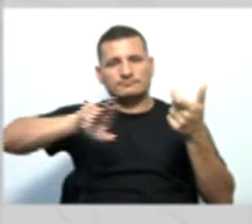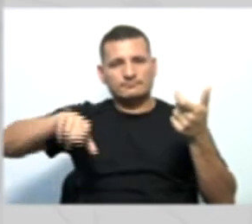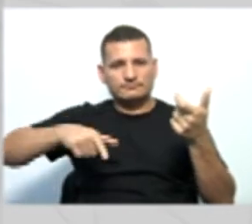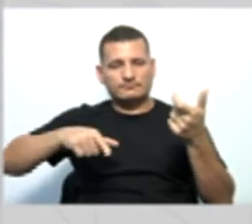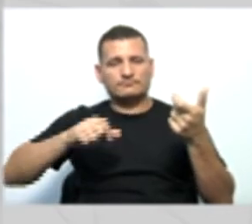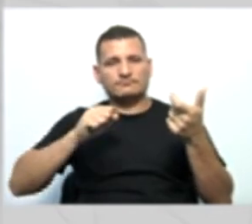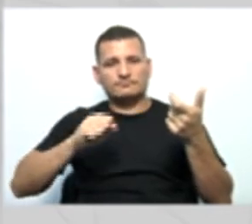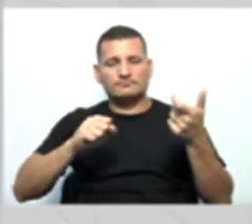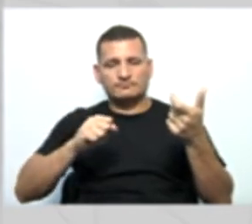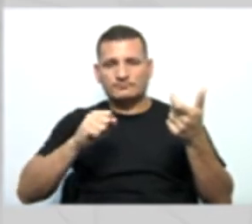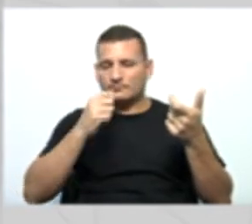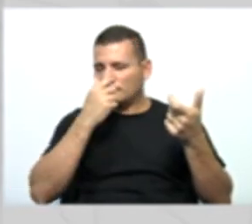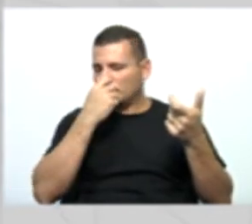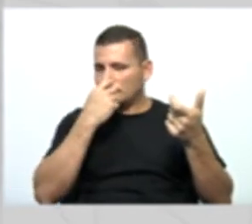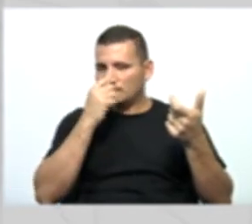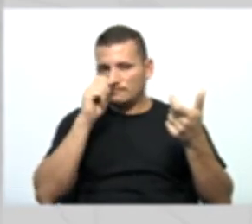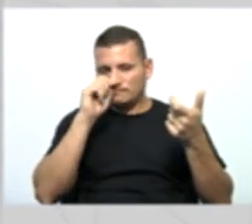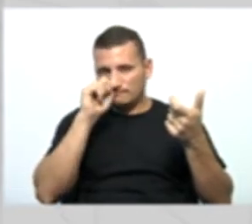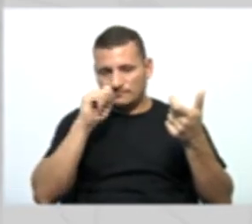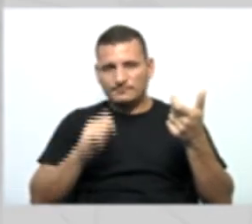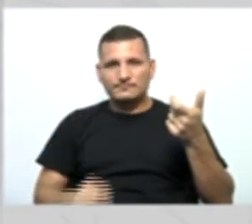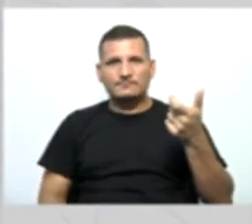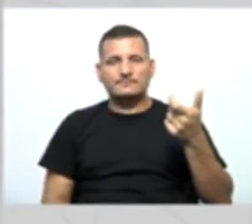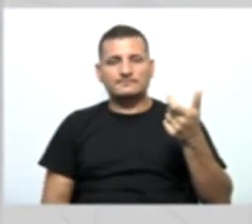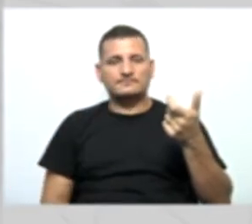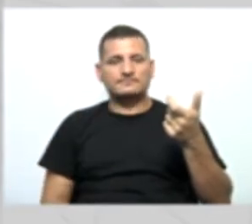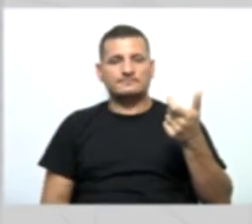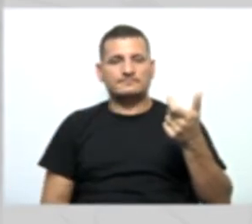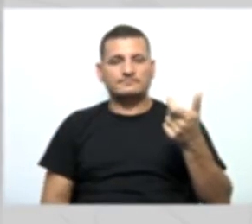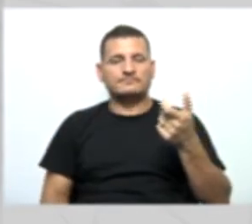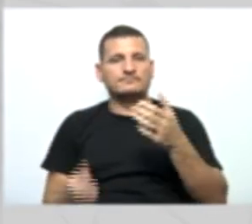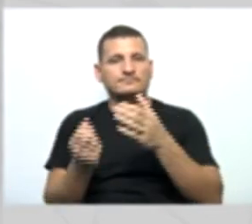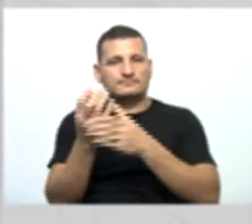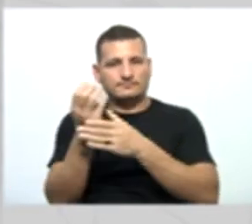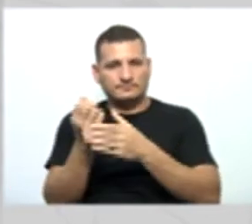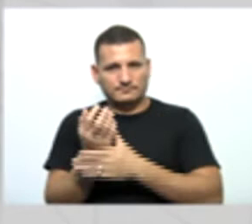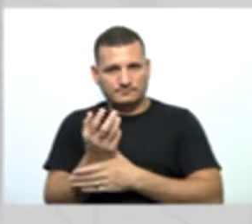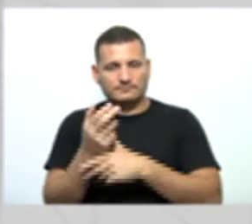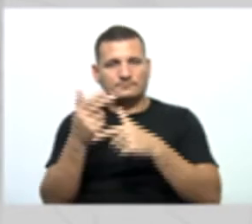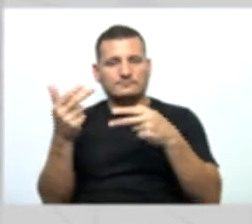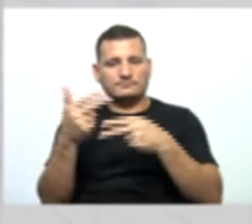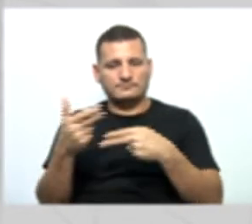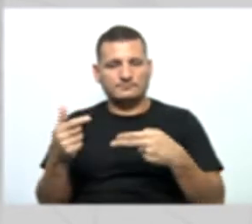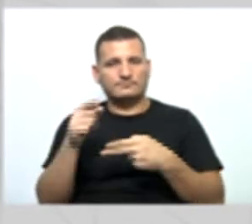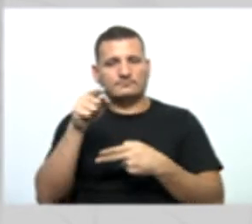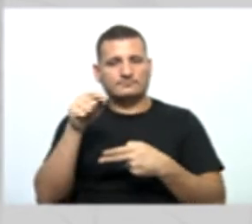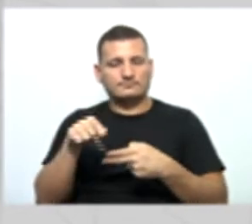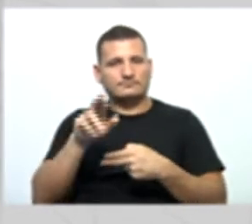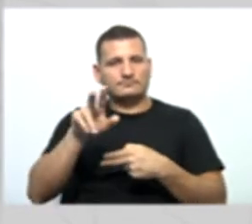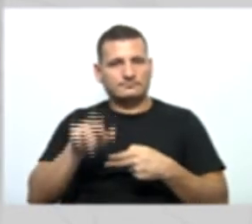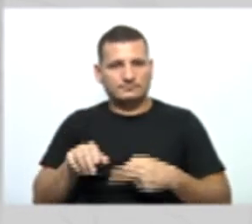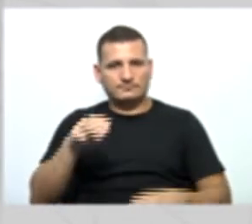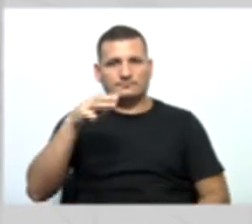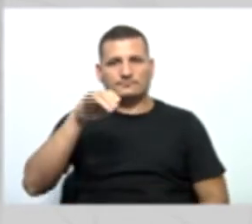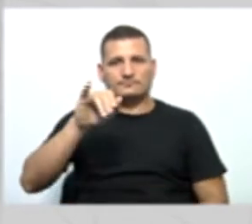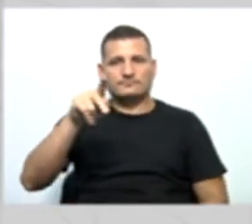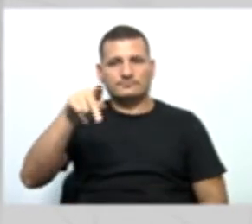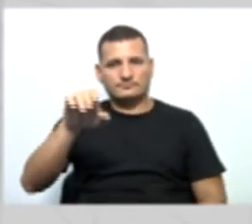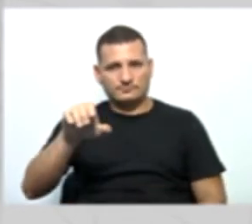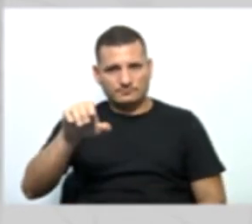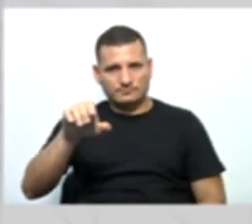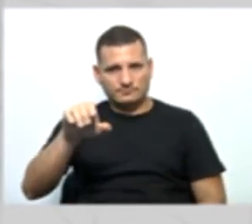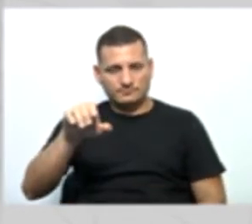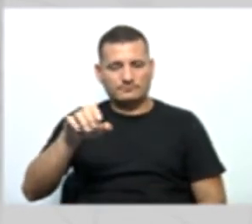genérico que nós criamos aqui, desse cachorro genérico, foi possível criar 2 objetos cachorro diferentes? O Mike, com 2